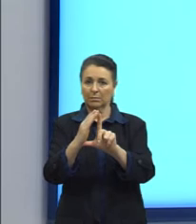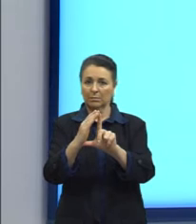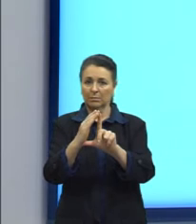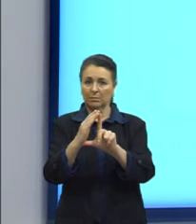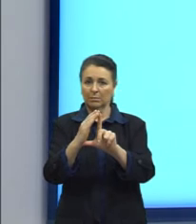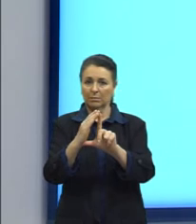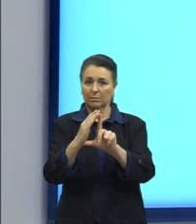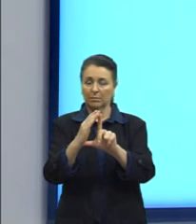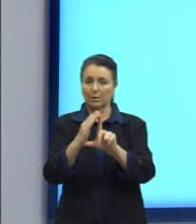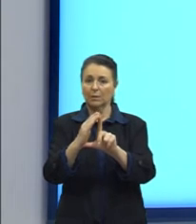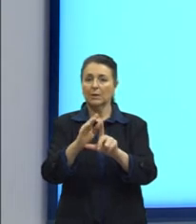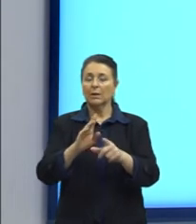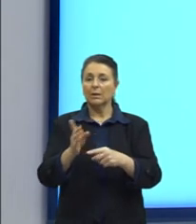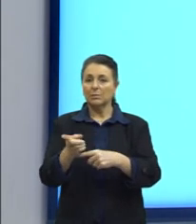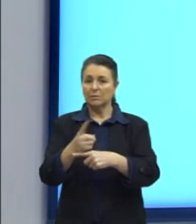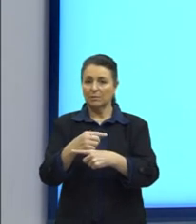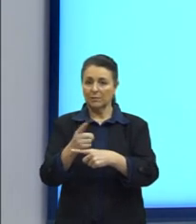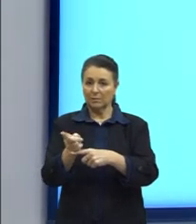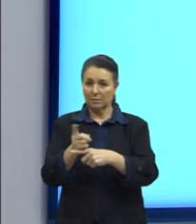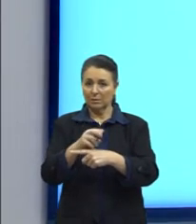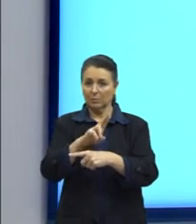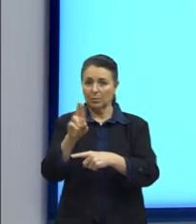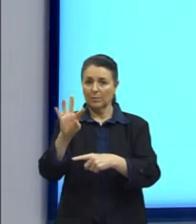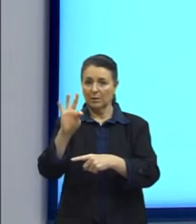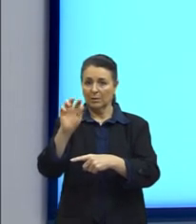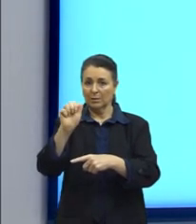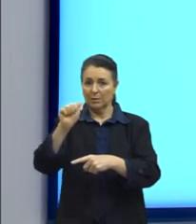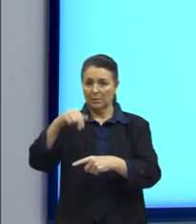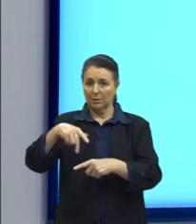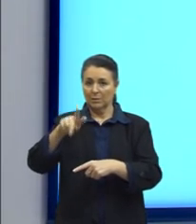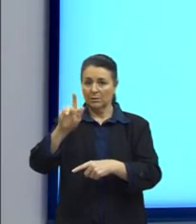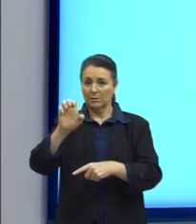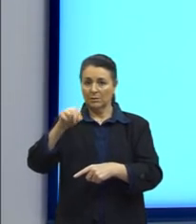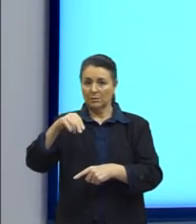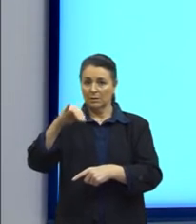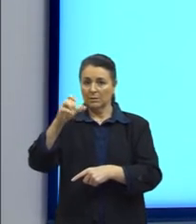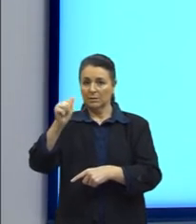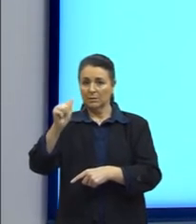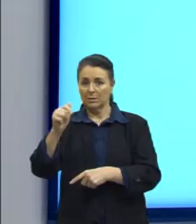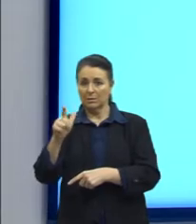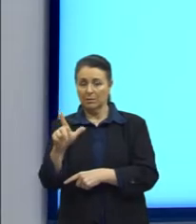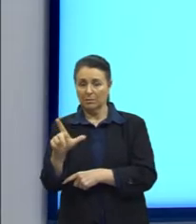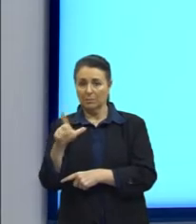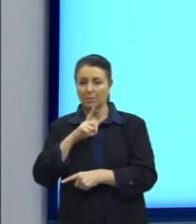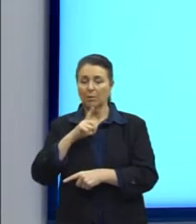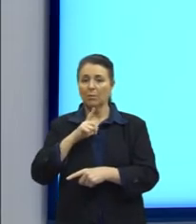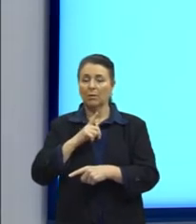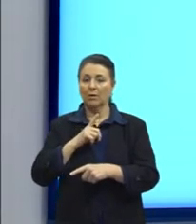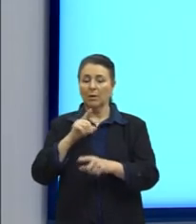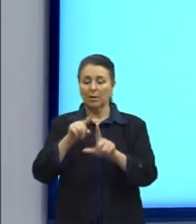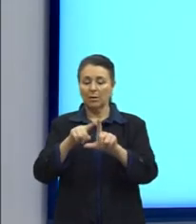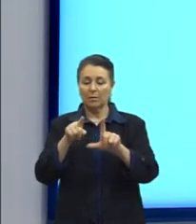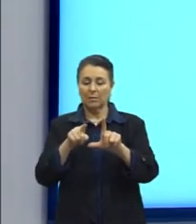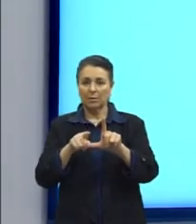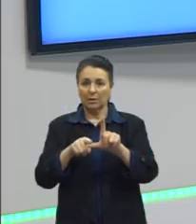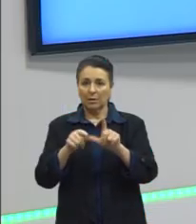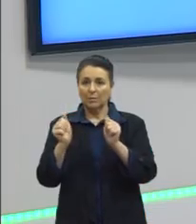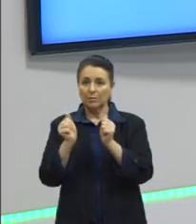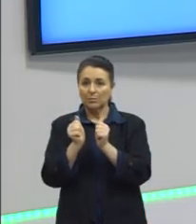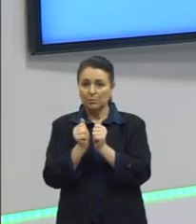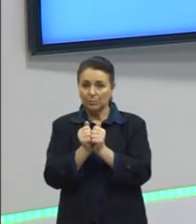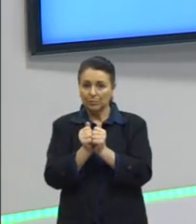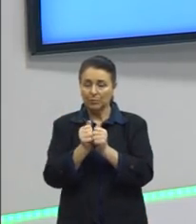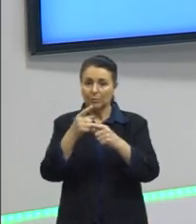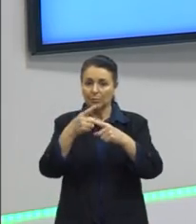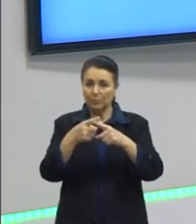e isso é o que a gente chama de velocidade de tangencial já a velocidade angular ela acompanha o ângulo por isso que ela é multiplicada